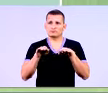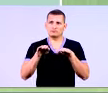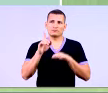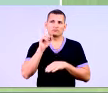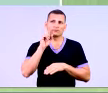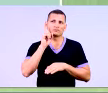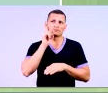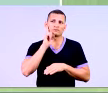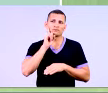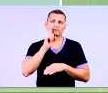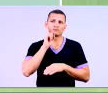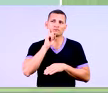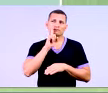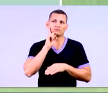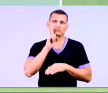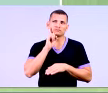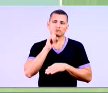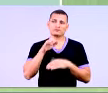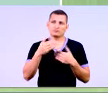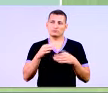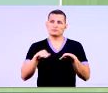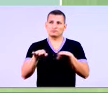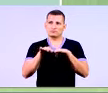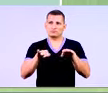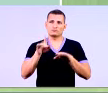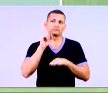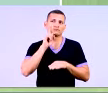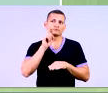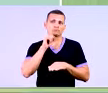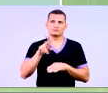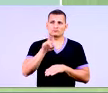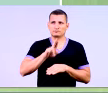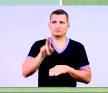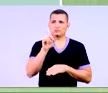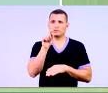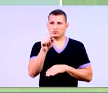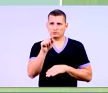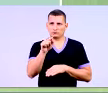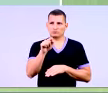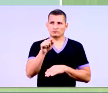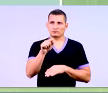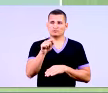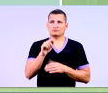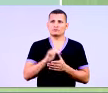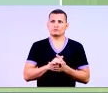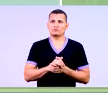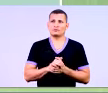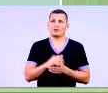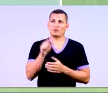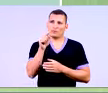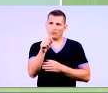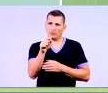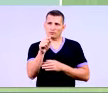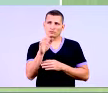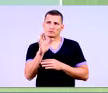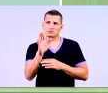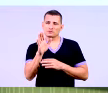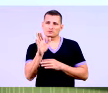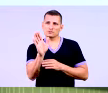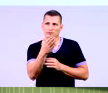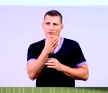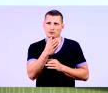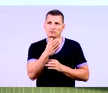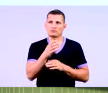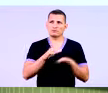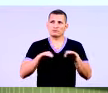por serem baseados no padrão americano elas usam o ponto ao invés da vírgula é o ponto que separa as casas decimais no